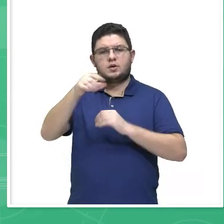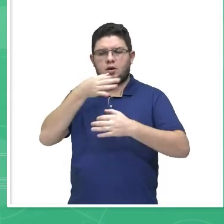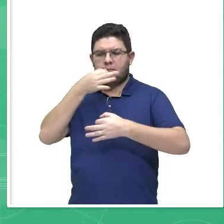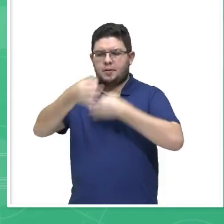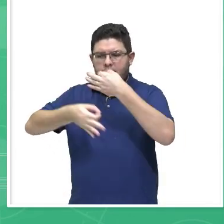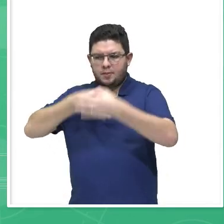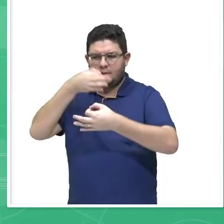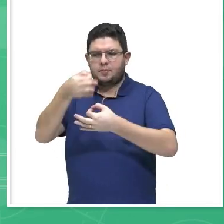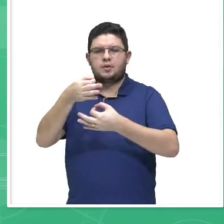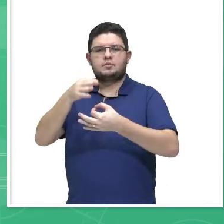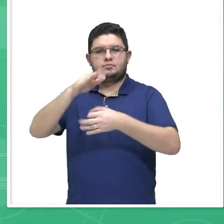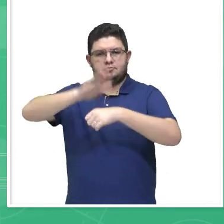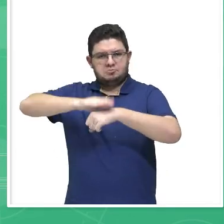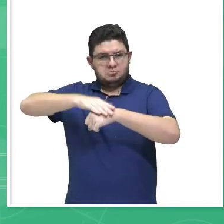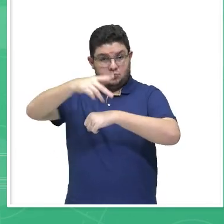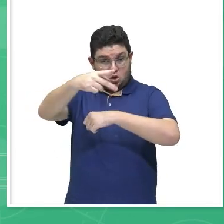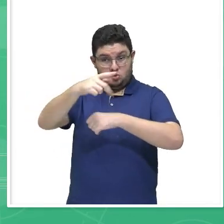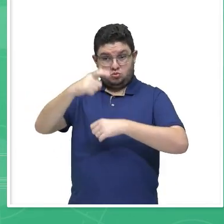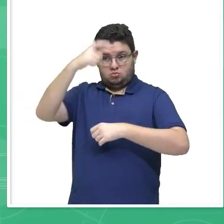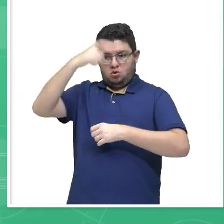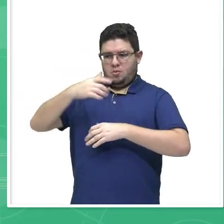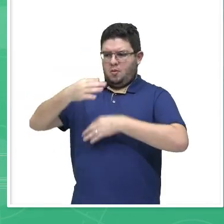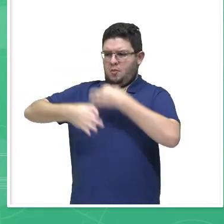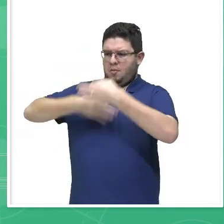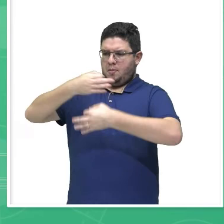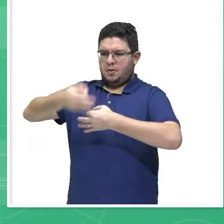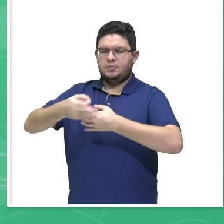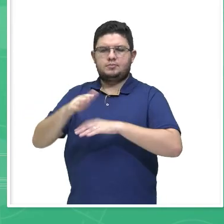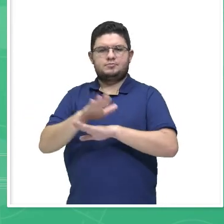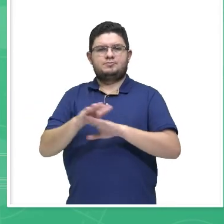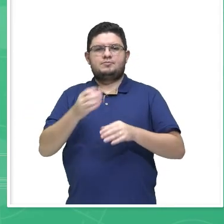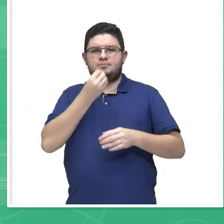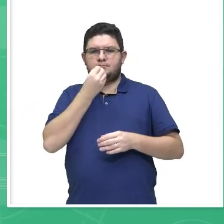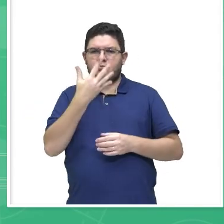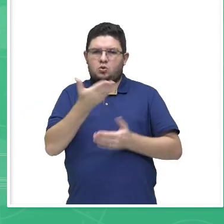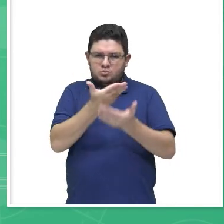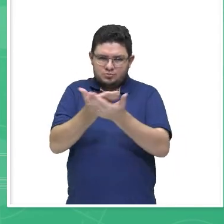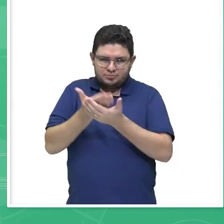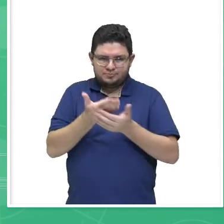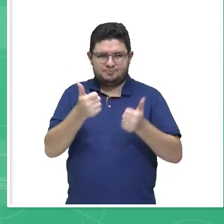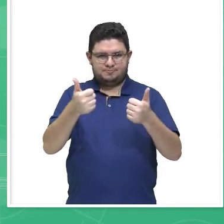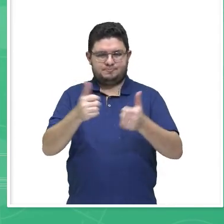comentário com suas próprias palavras. Boas atividades!